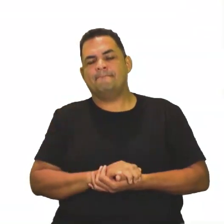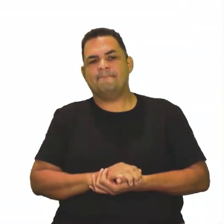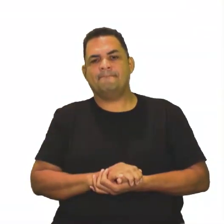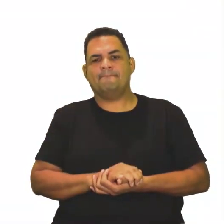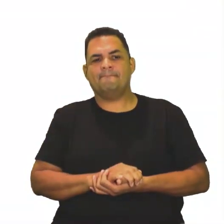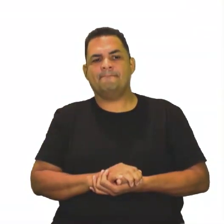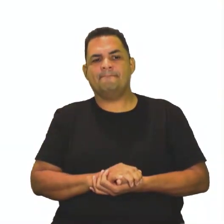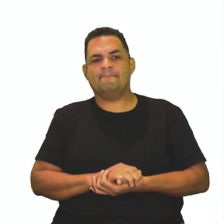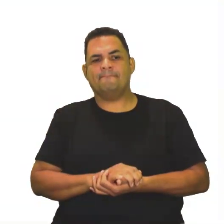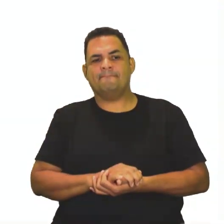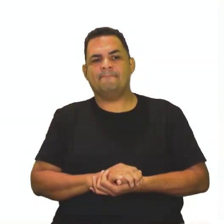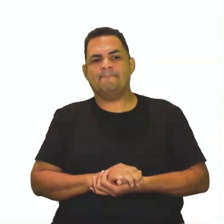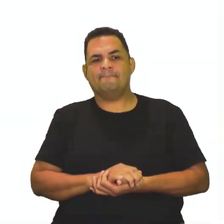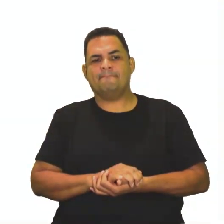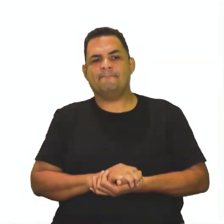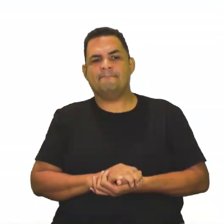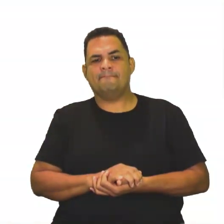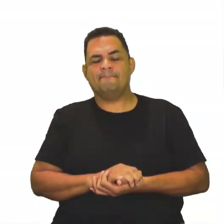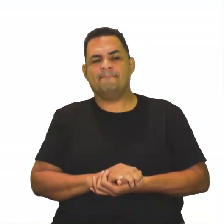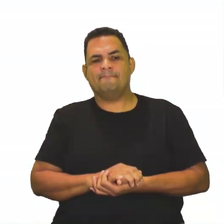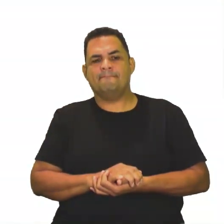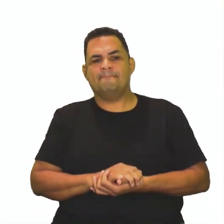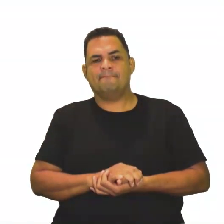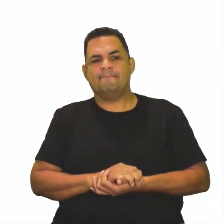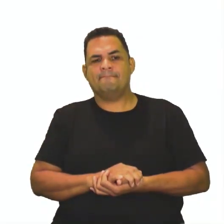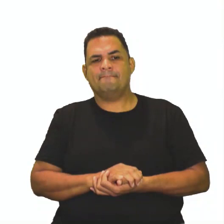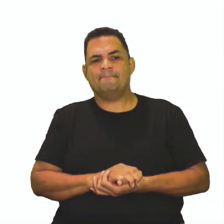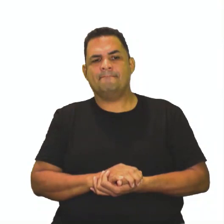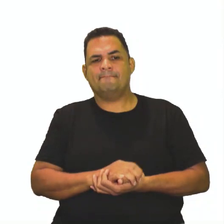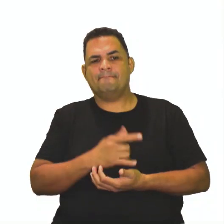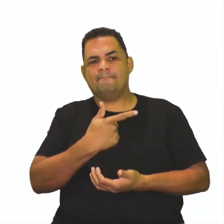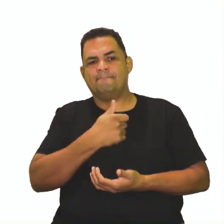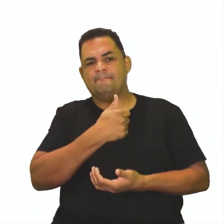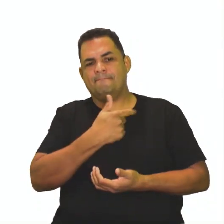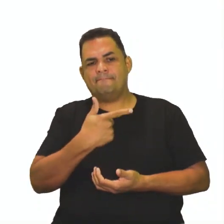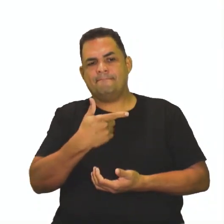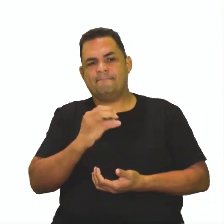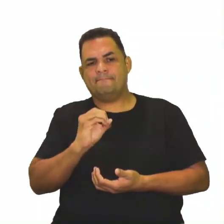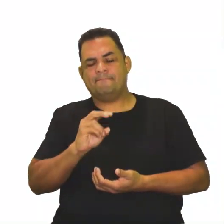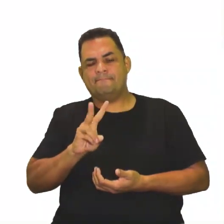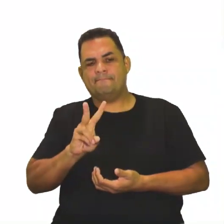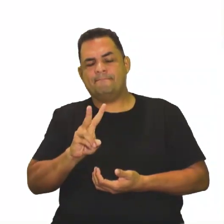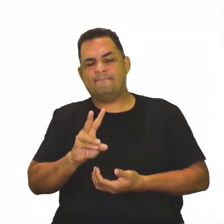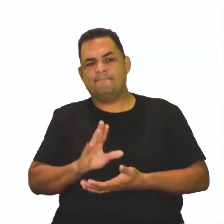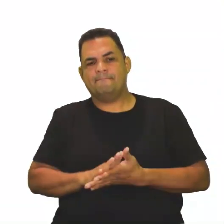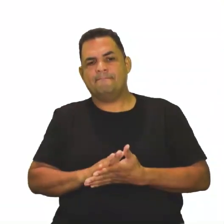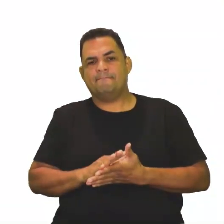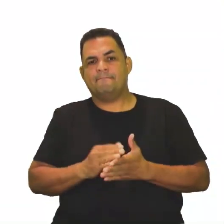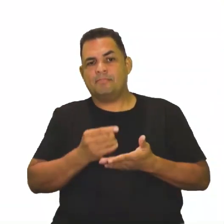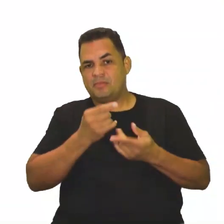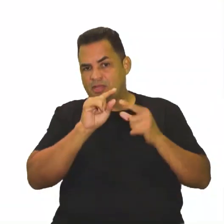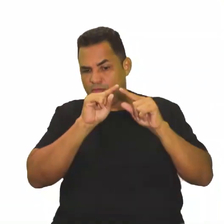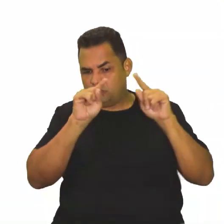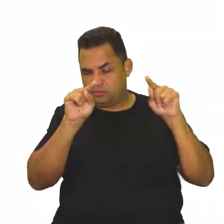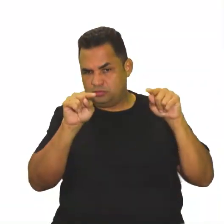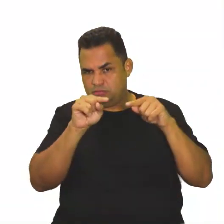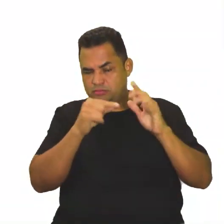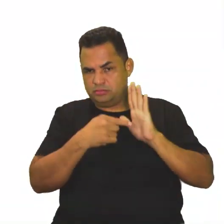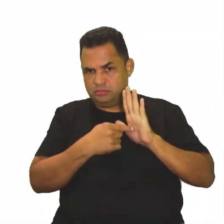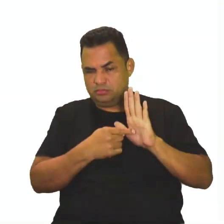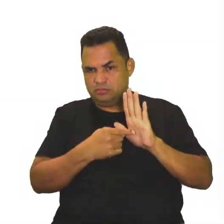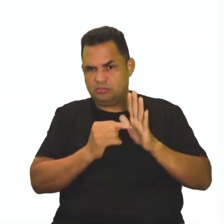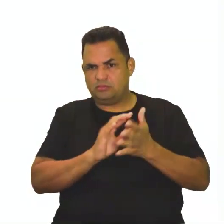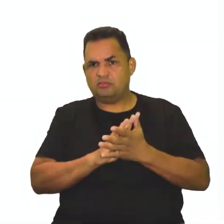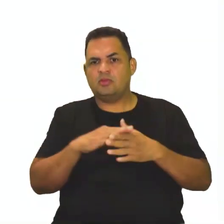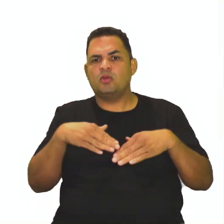Então, tá aqui, ó. Ok? que é essa especificação aqui. Isso indica